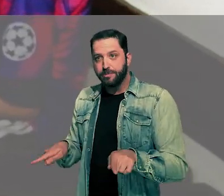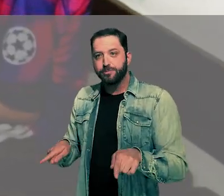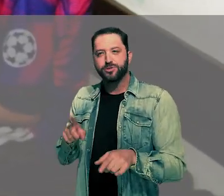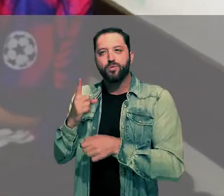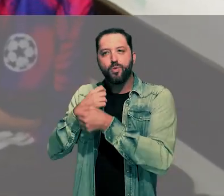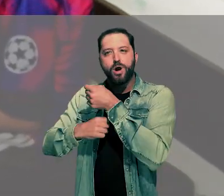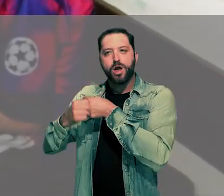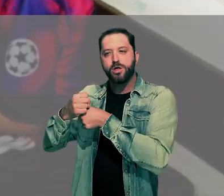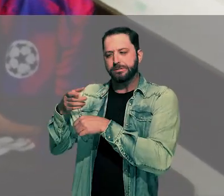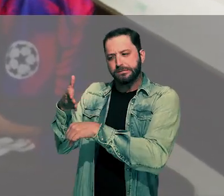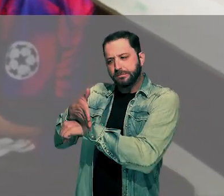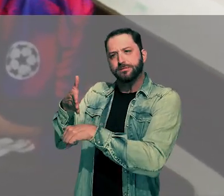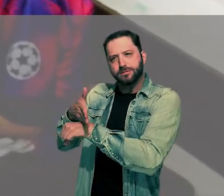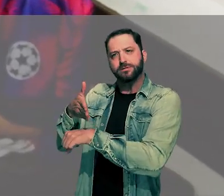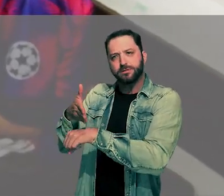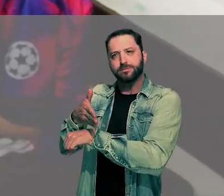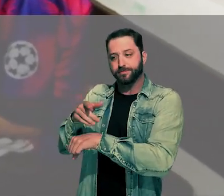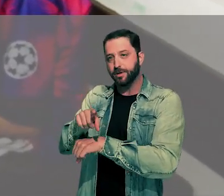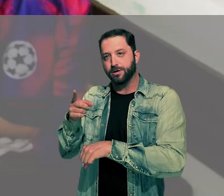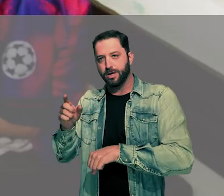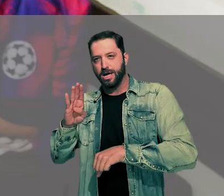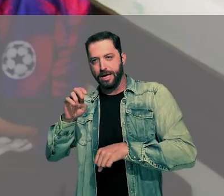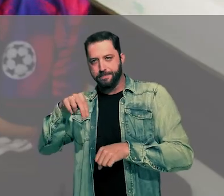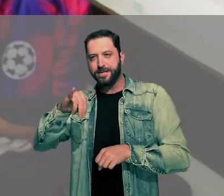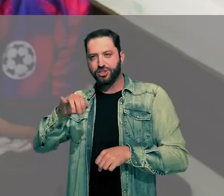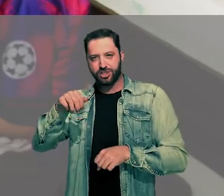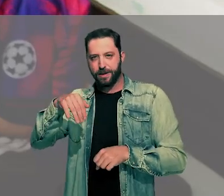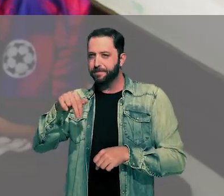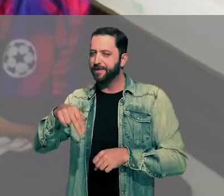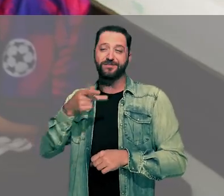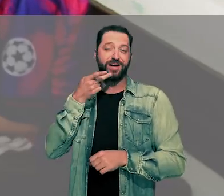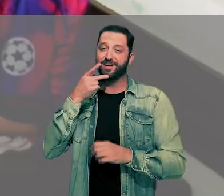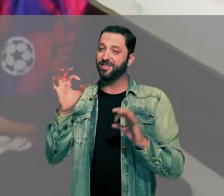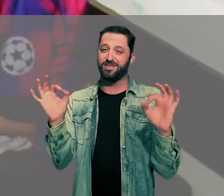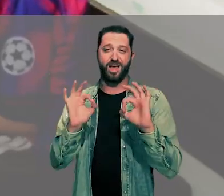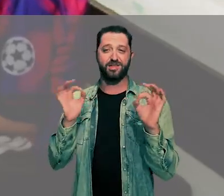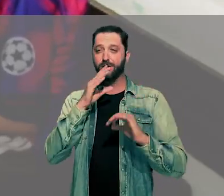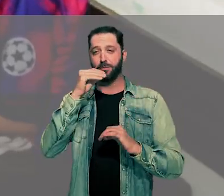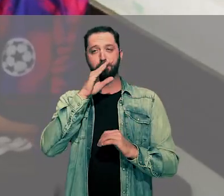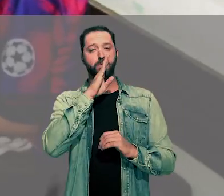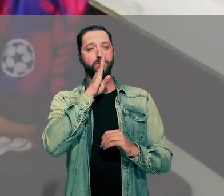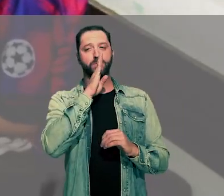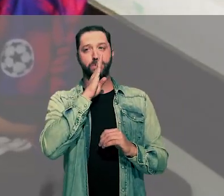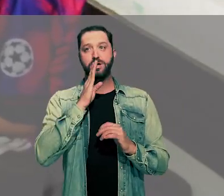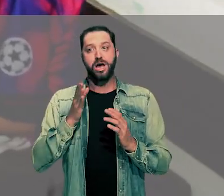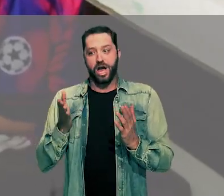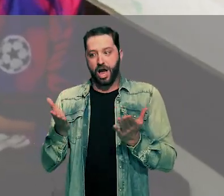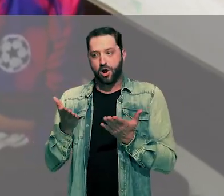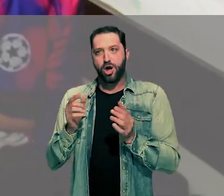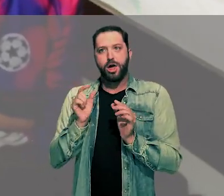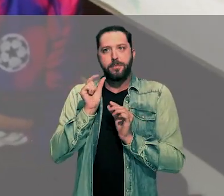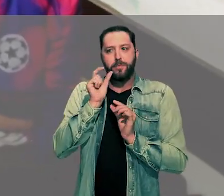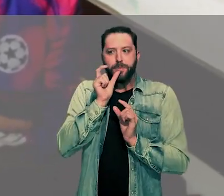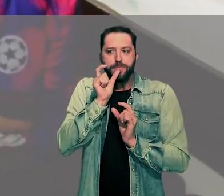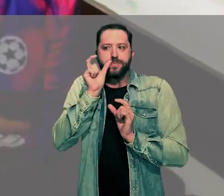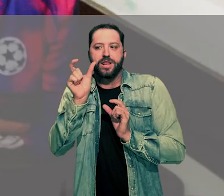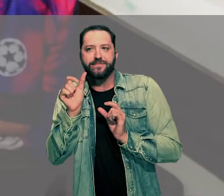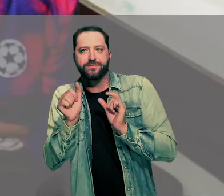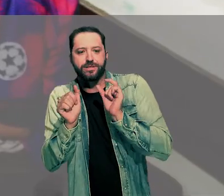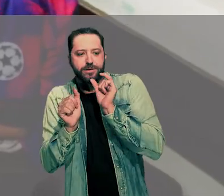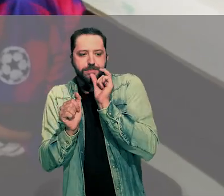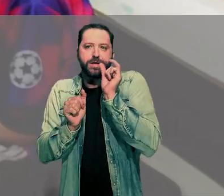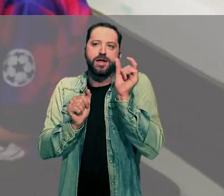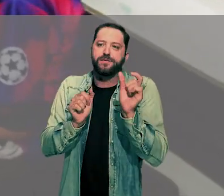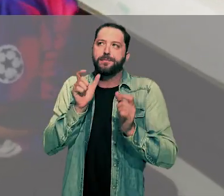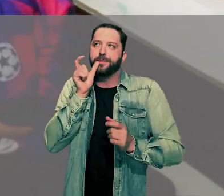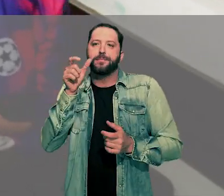estão inseridos aqui desde o ano passado, o Benjamin não falava nada, como eu falei, ele não verbal. Mas agora ele